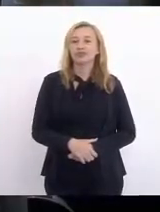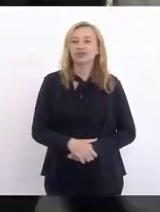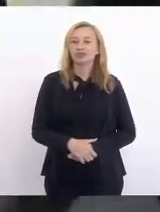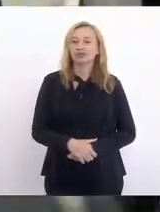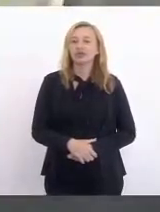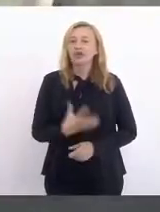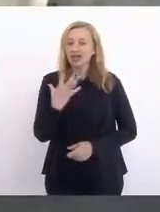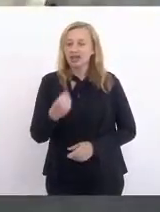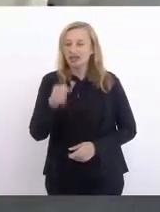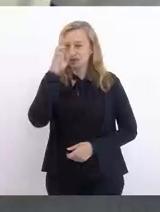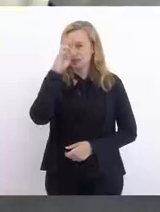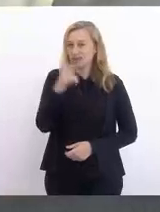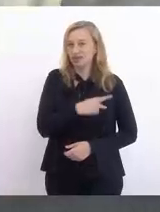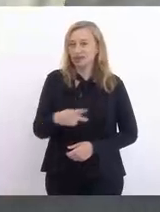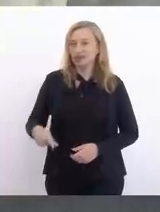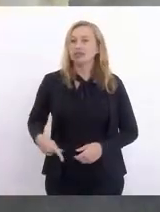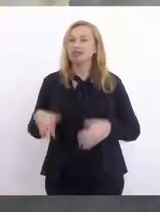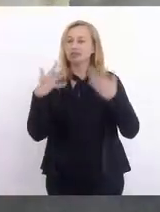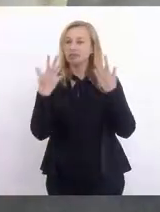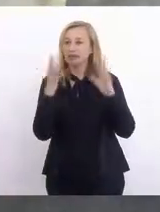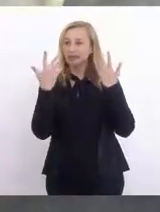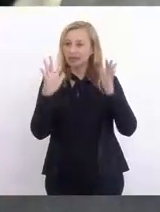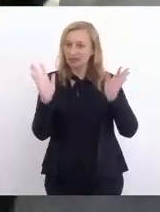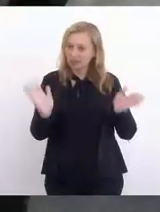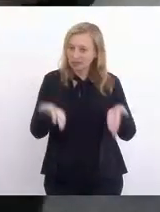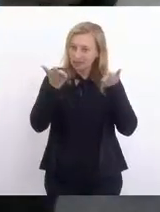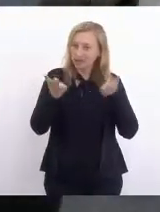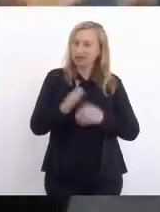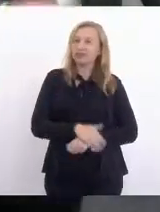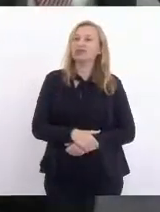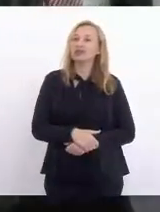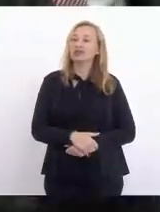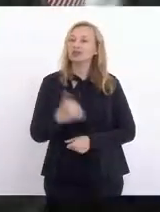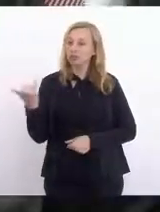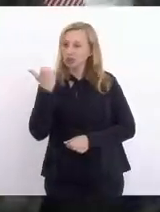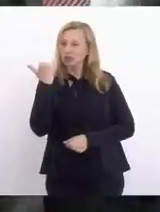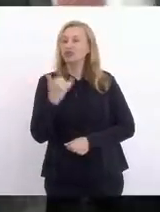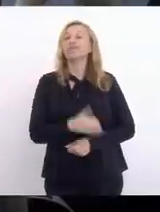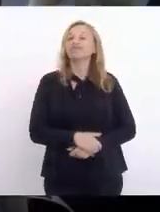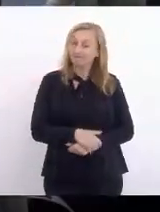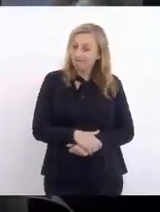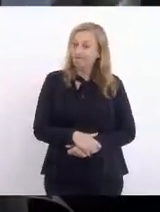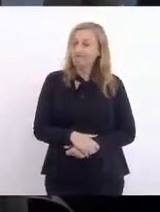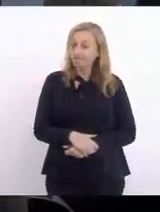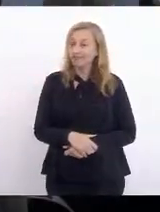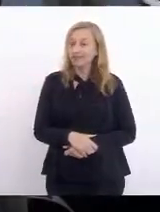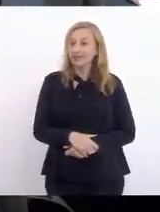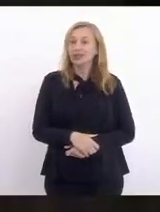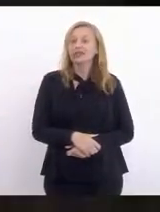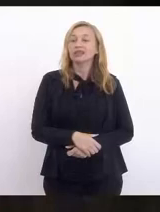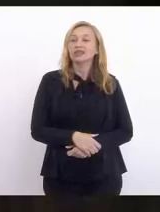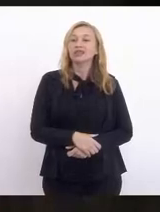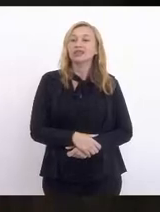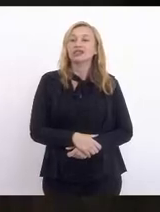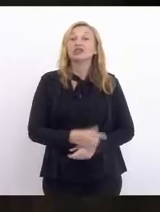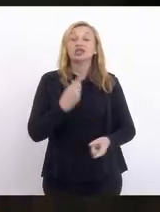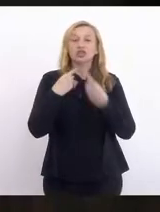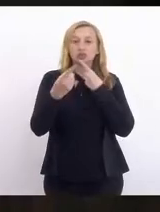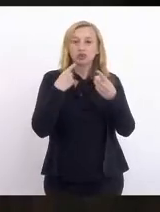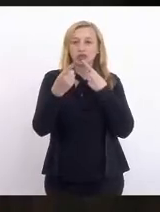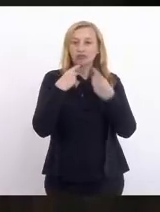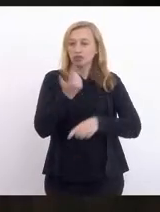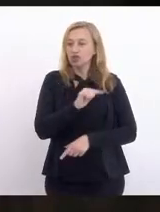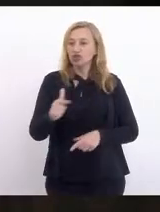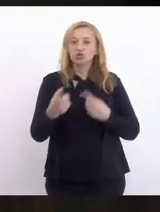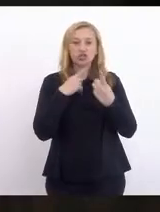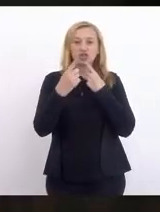e favoráveis o presidente parabenizando a iniciativa muito importante e os pareceres emitidos em